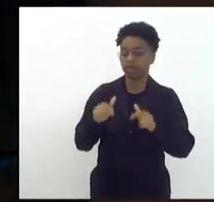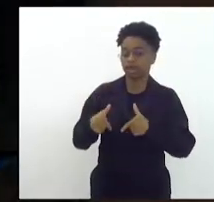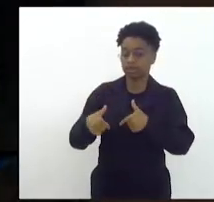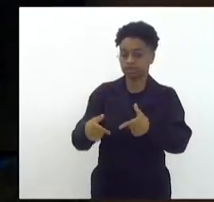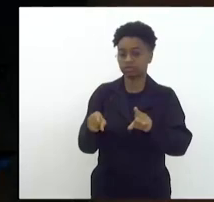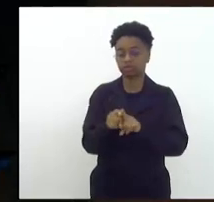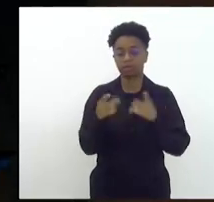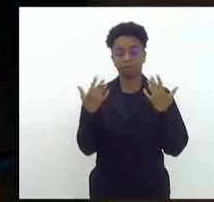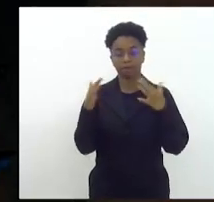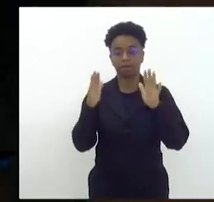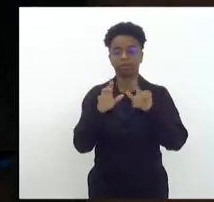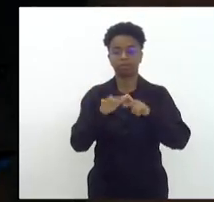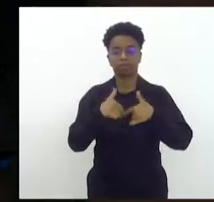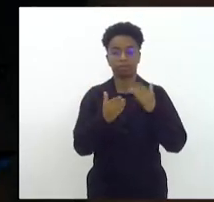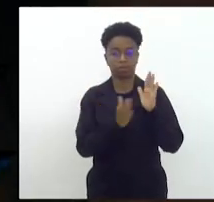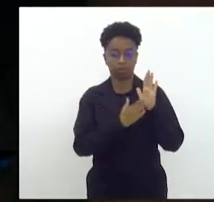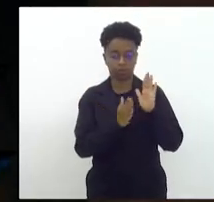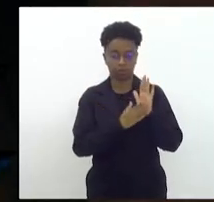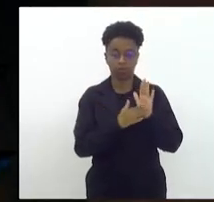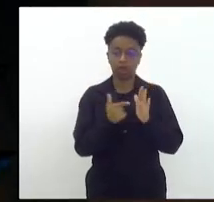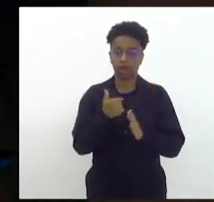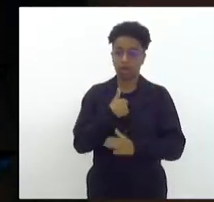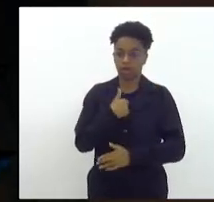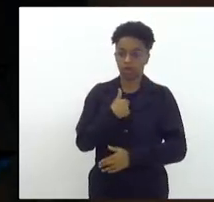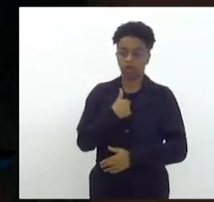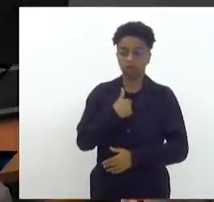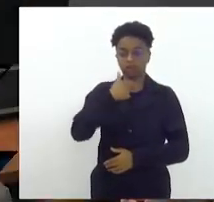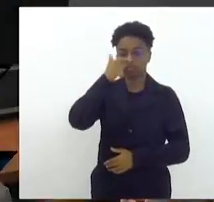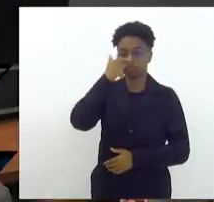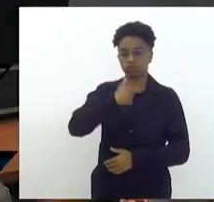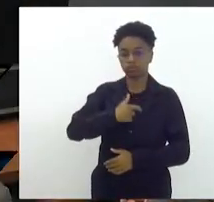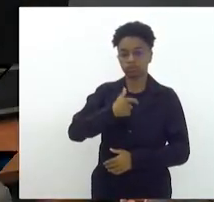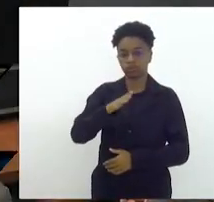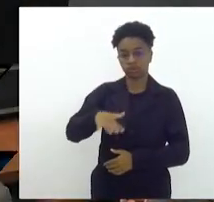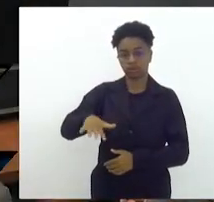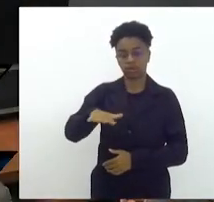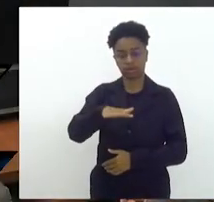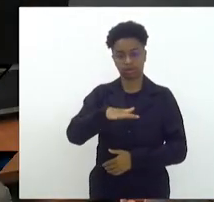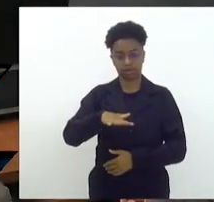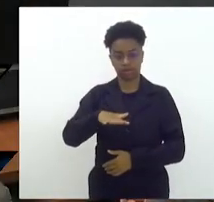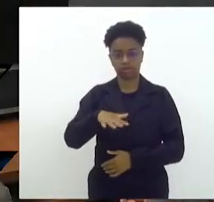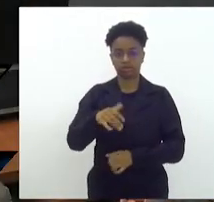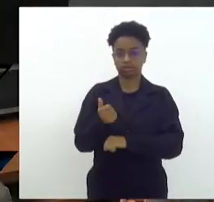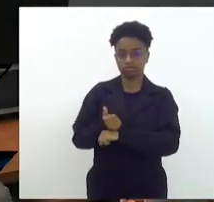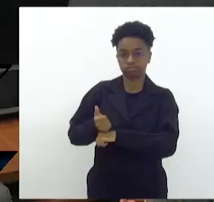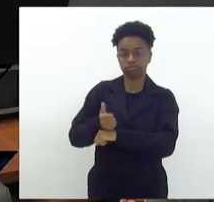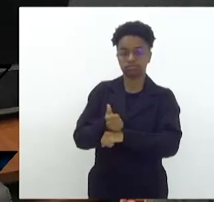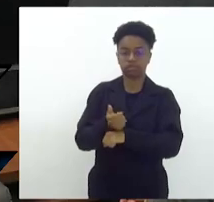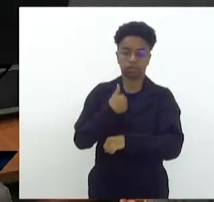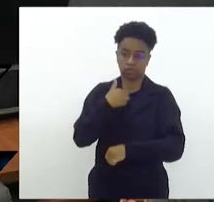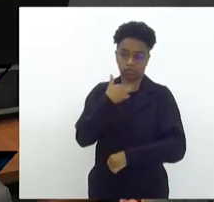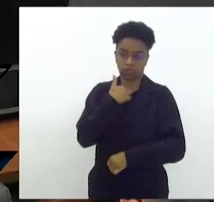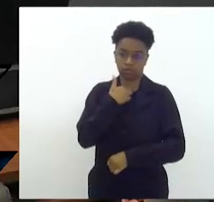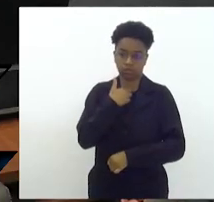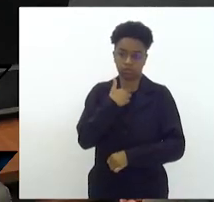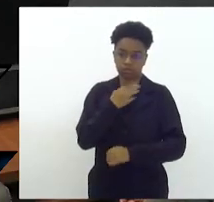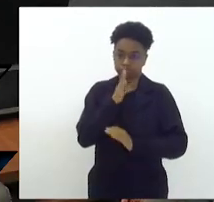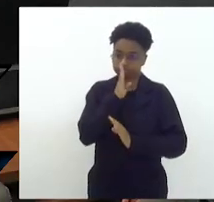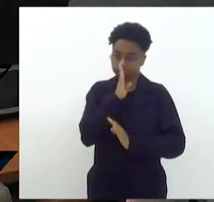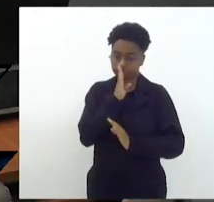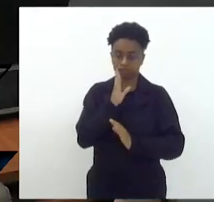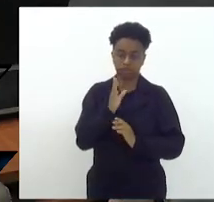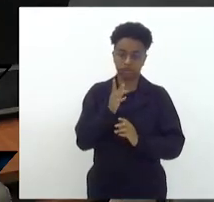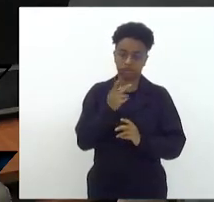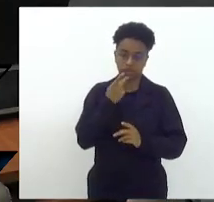parabenizar pela proposta e eu aqui como alguém da área né da carreira não poderia de saudar essa